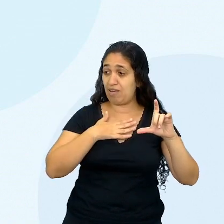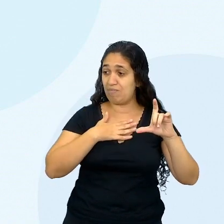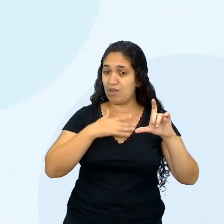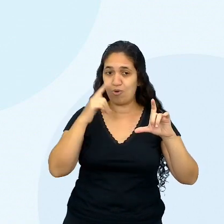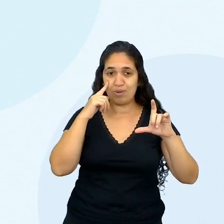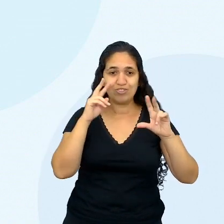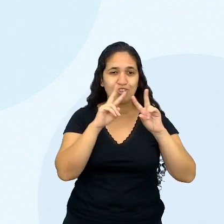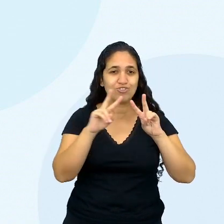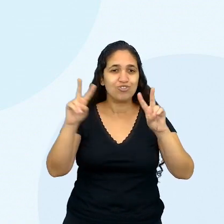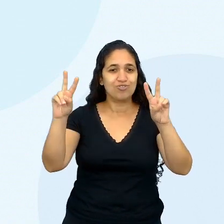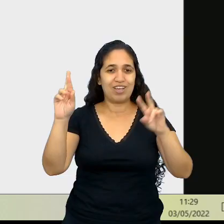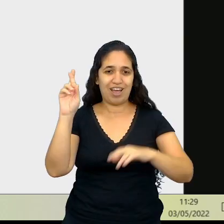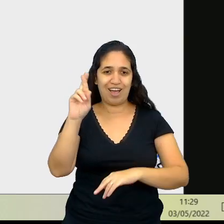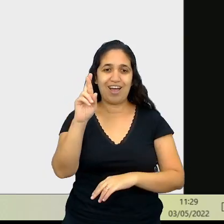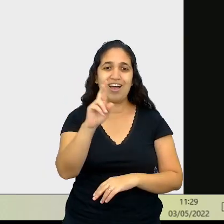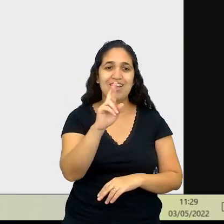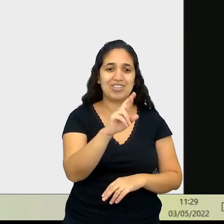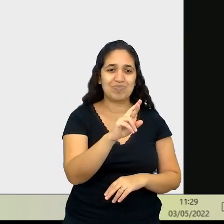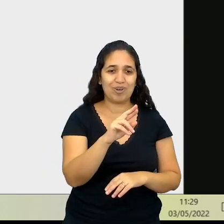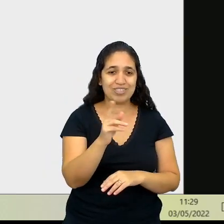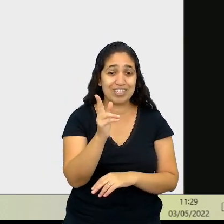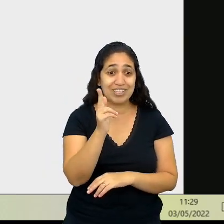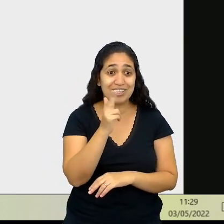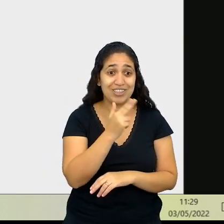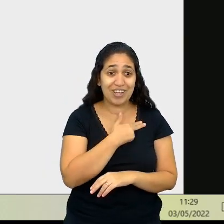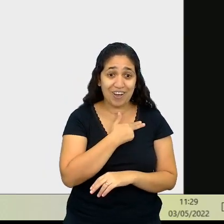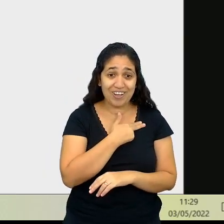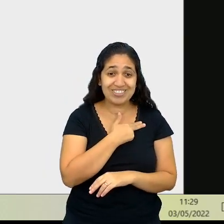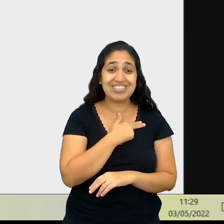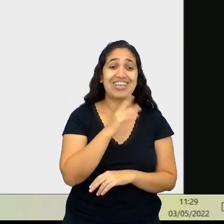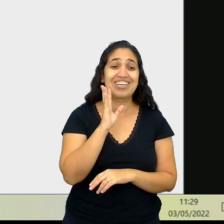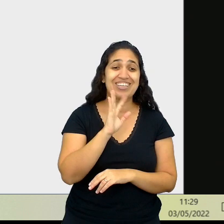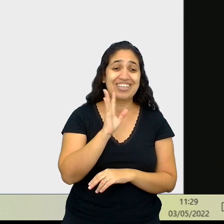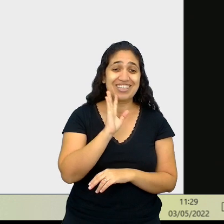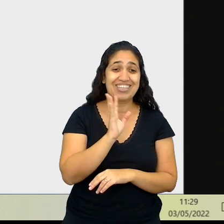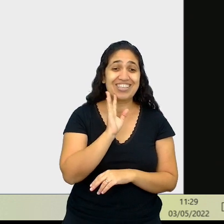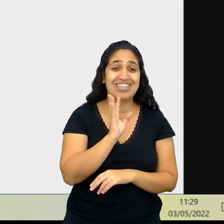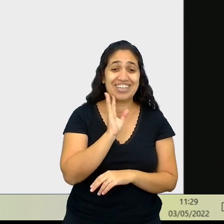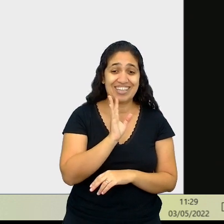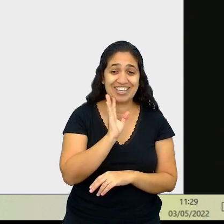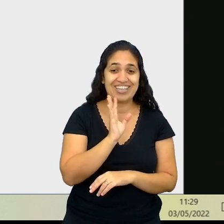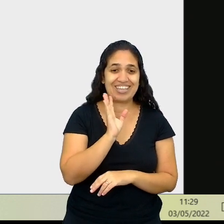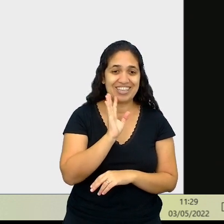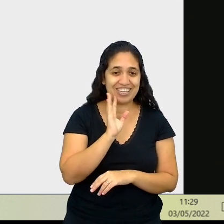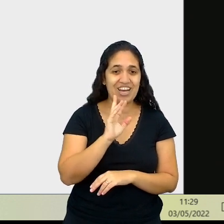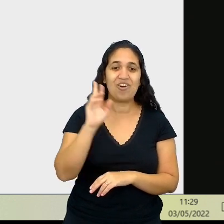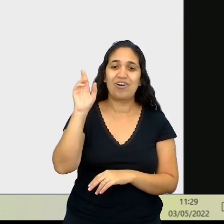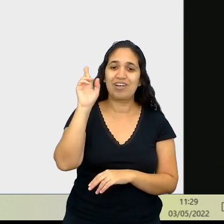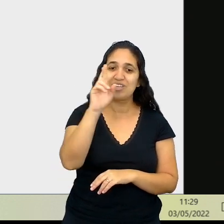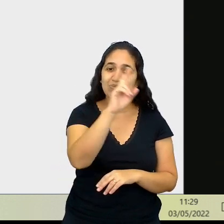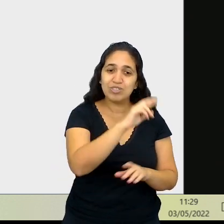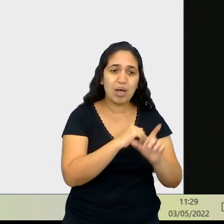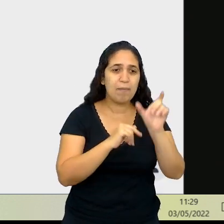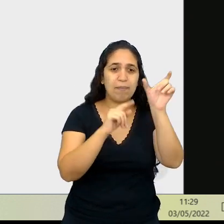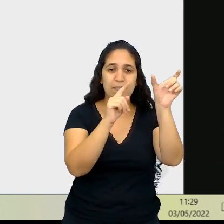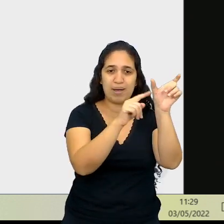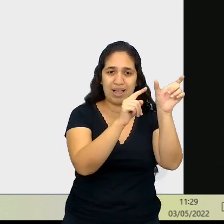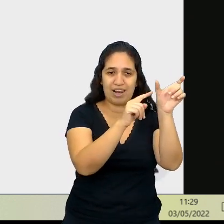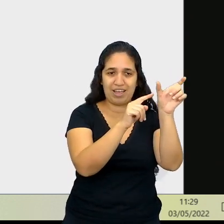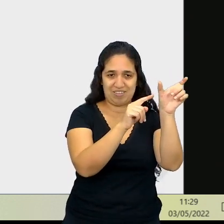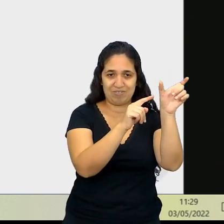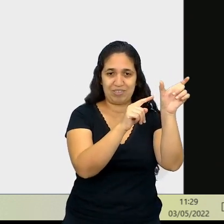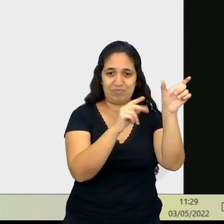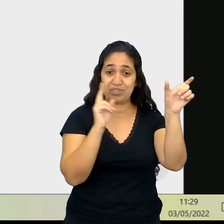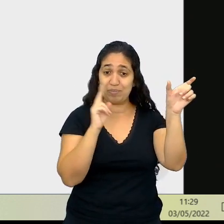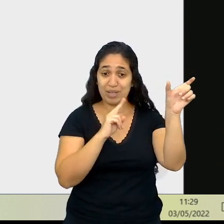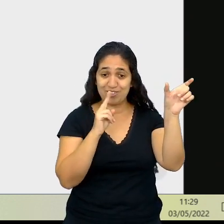nuvem de vocês, que ficou bem bonita e gigante. Olha que legal, Edson. Então, eles responderam. Quais palavras me lembram ouvir o termo